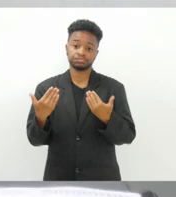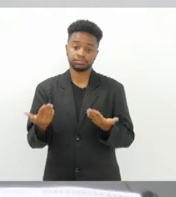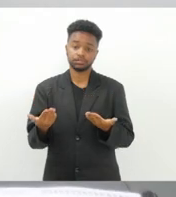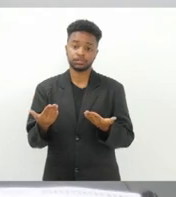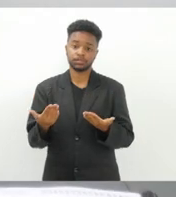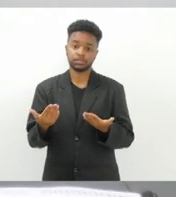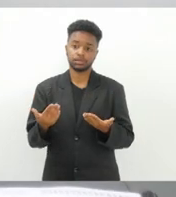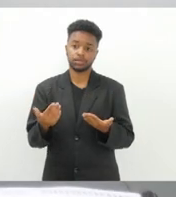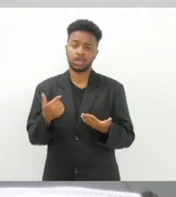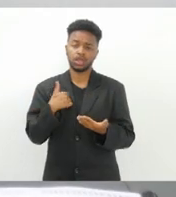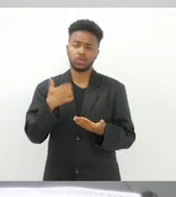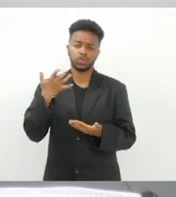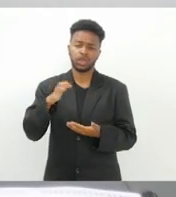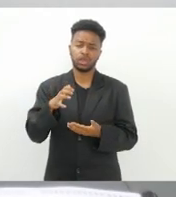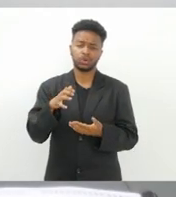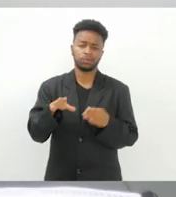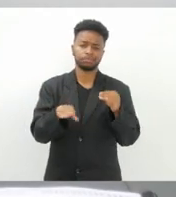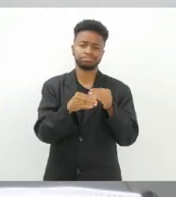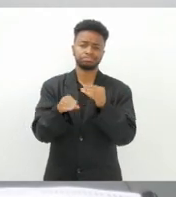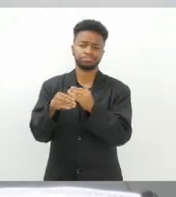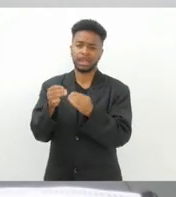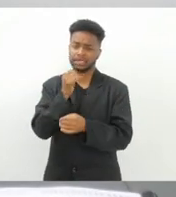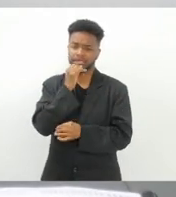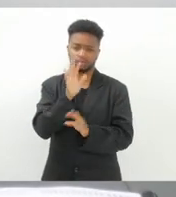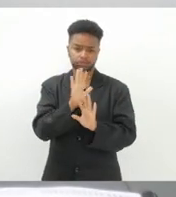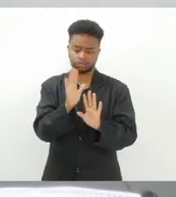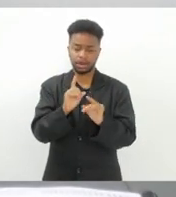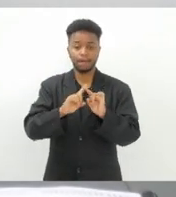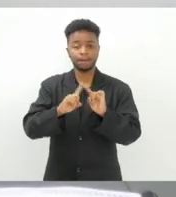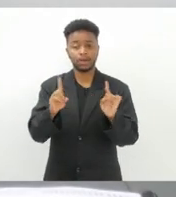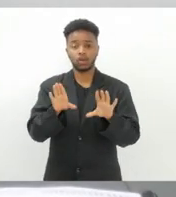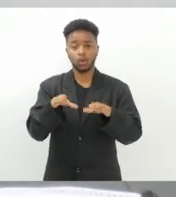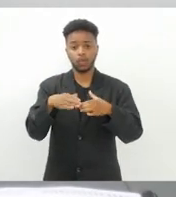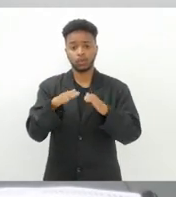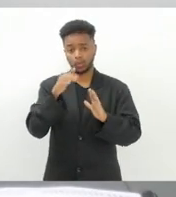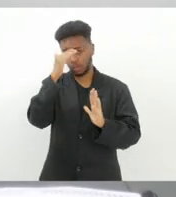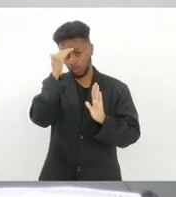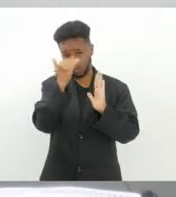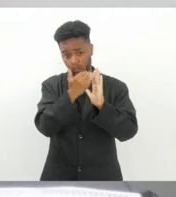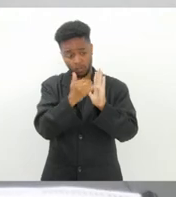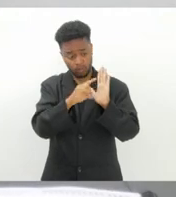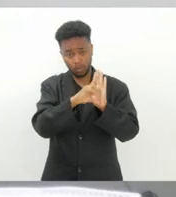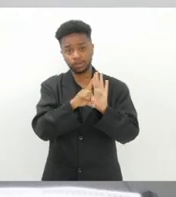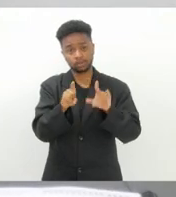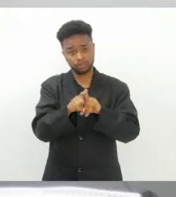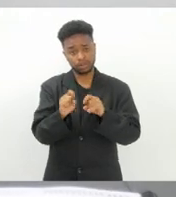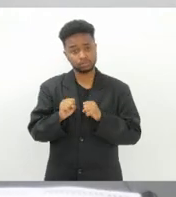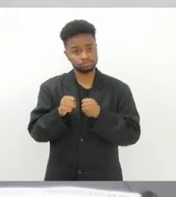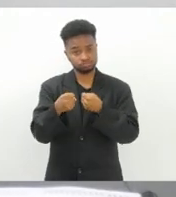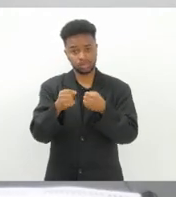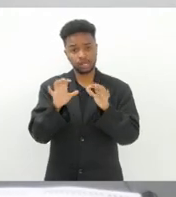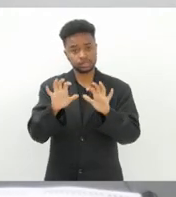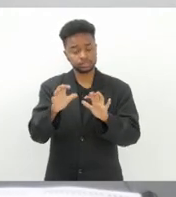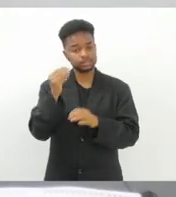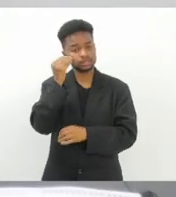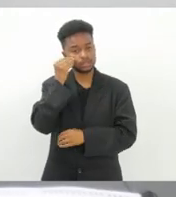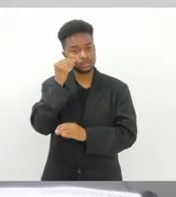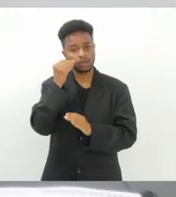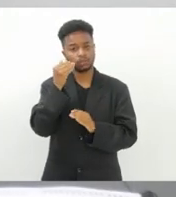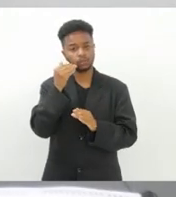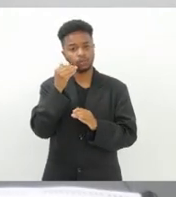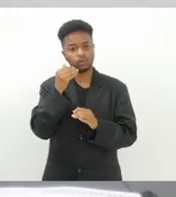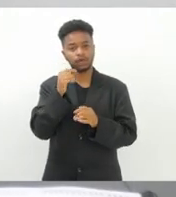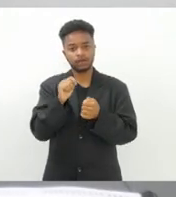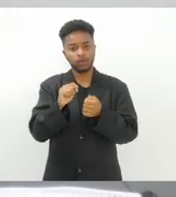contar mais exemplos, para dizer que a Comissão do Cumpra-se, ela se dedica também a isso, a fazer o cumpra-se